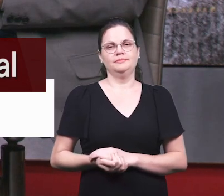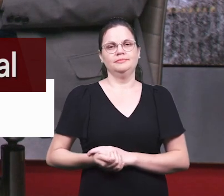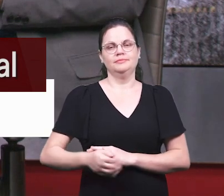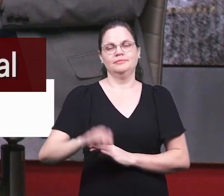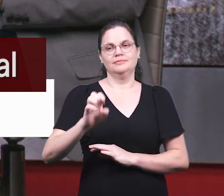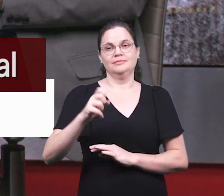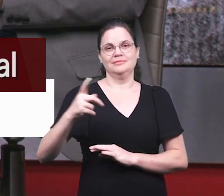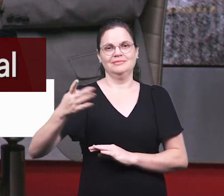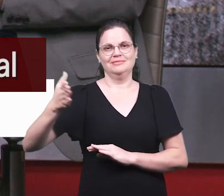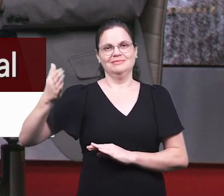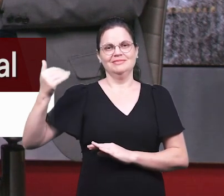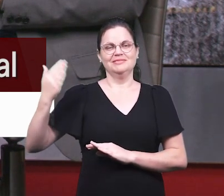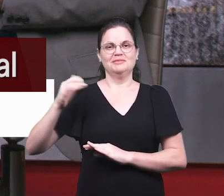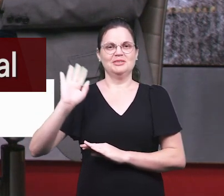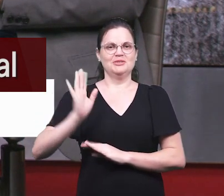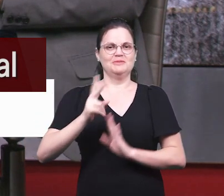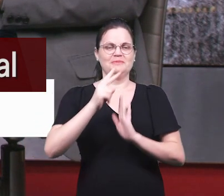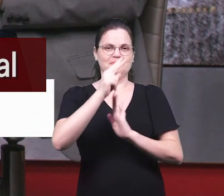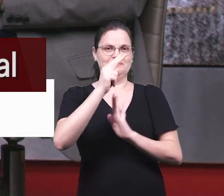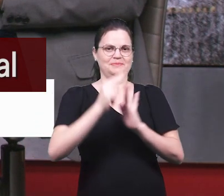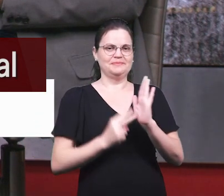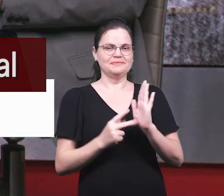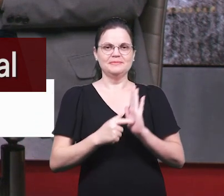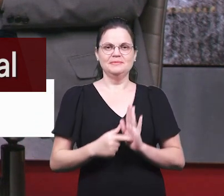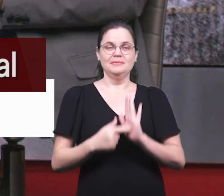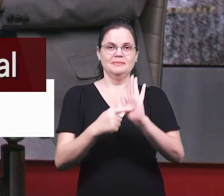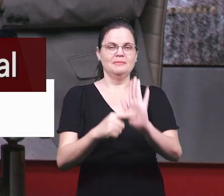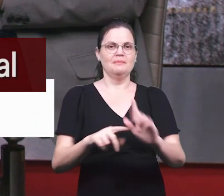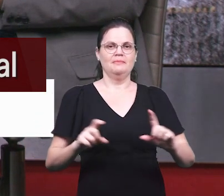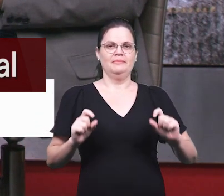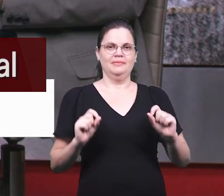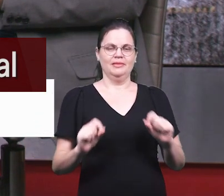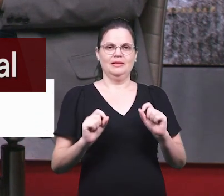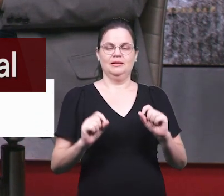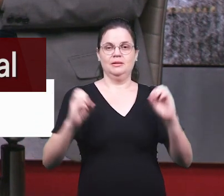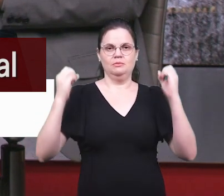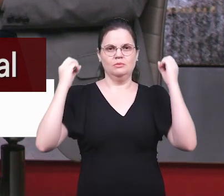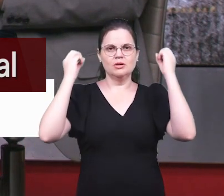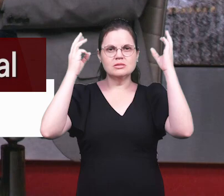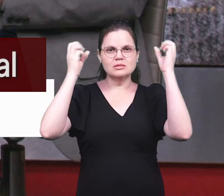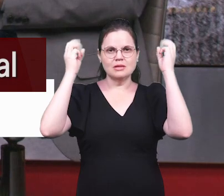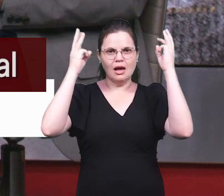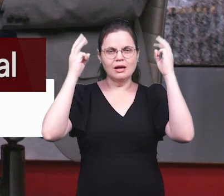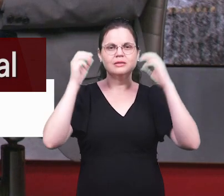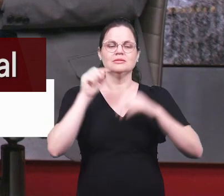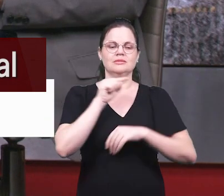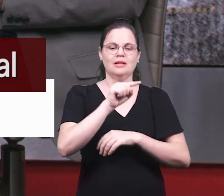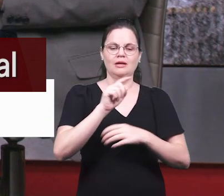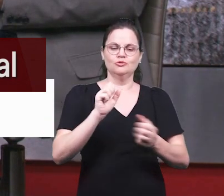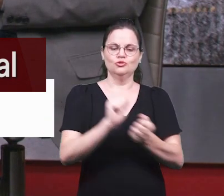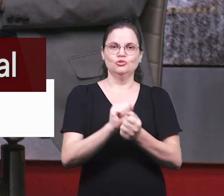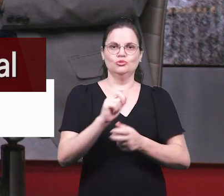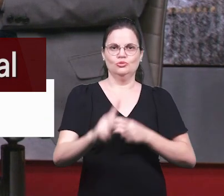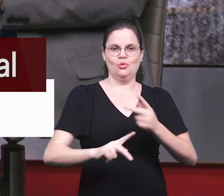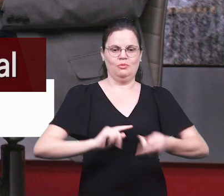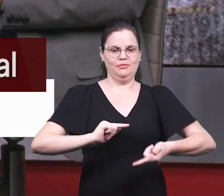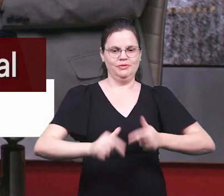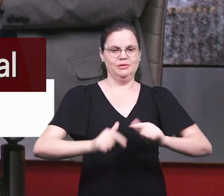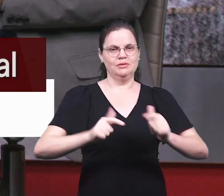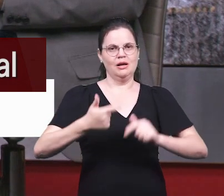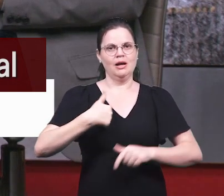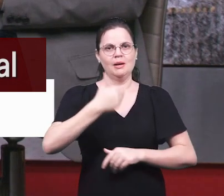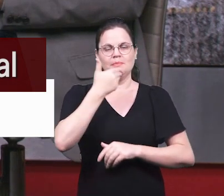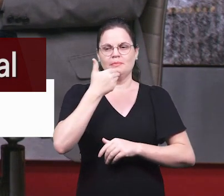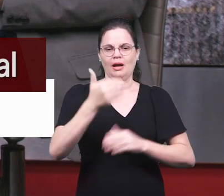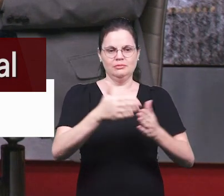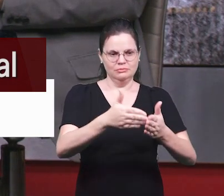episódio anterior, lemos um momento em que Moisés, com o povo de Israel, pede passagem